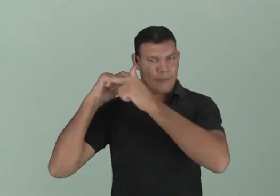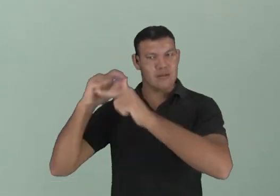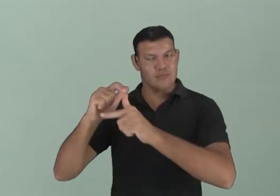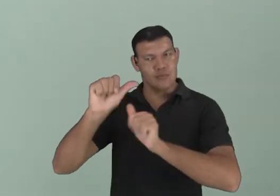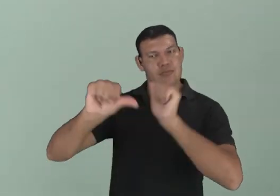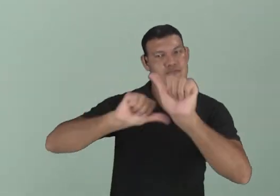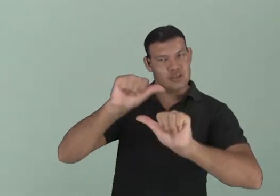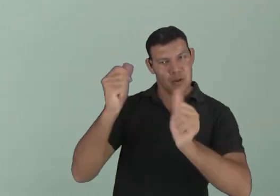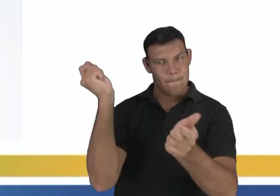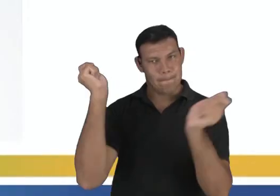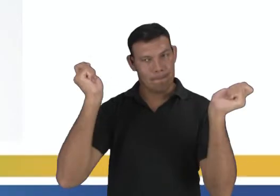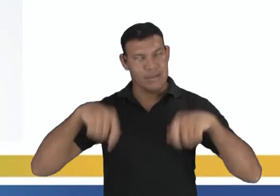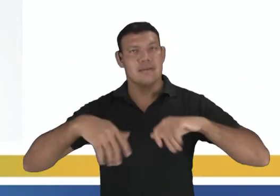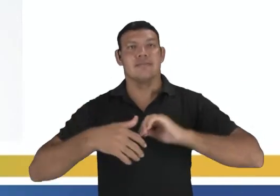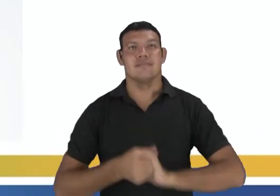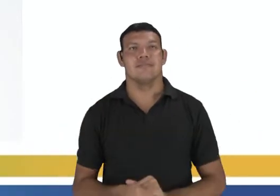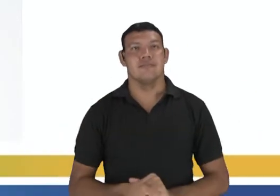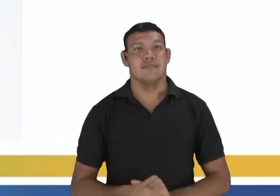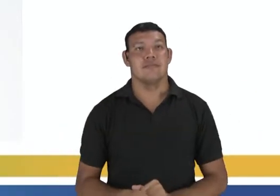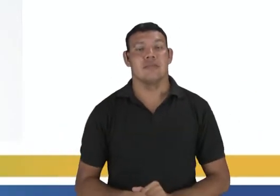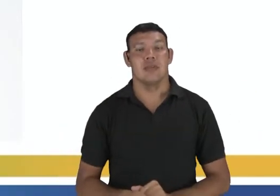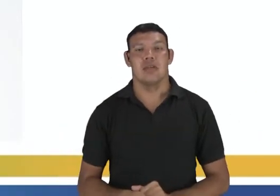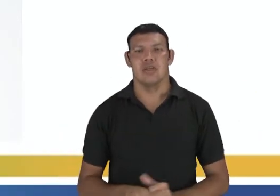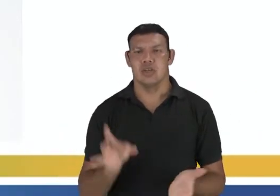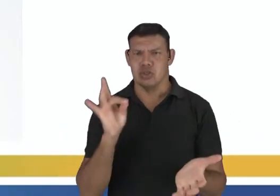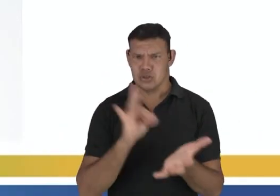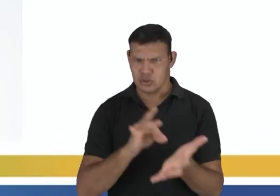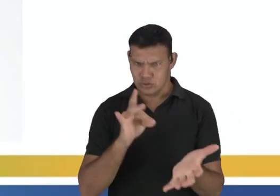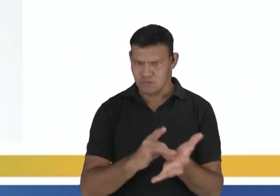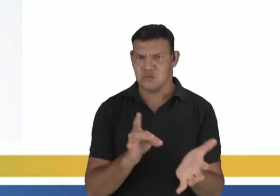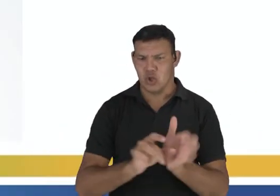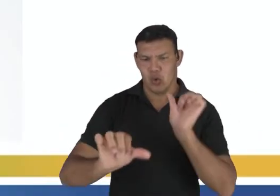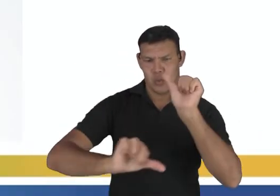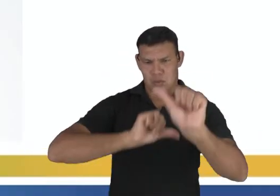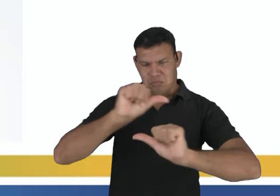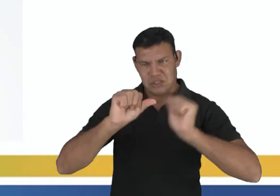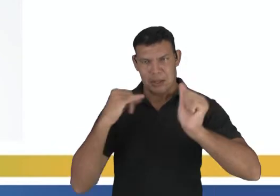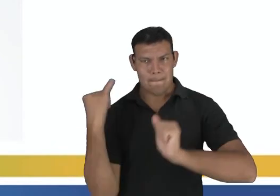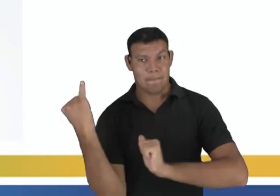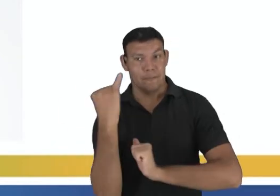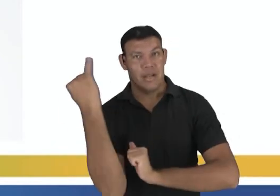mudança. Mas quem realmente vai fazer a mudança mais significativa